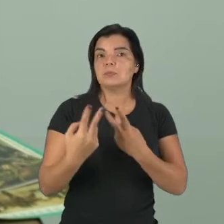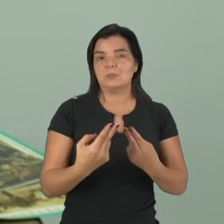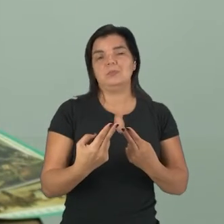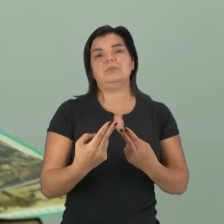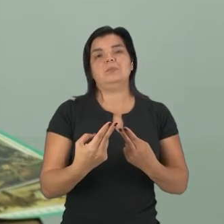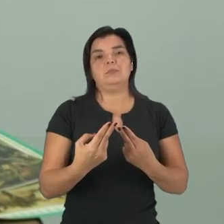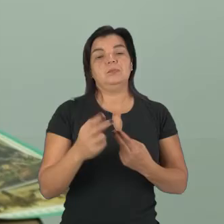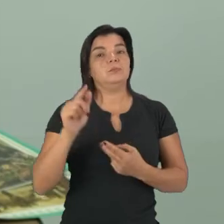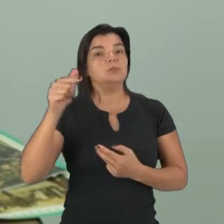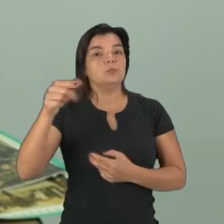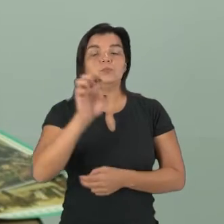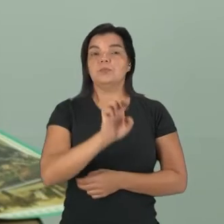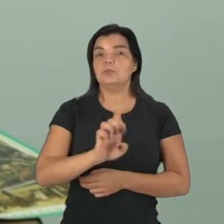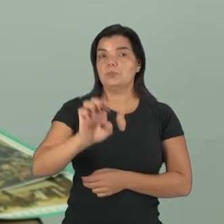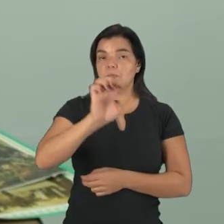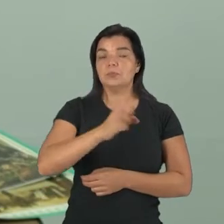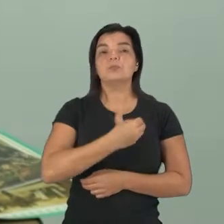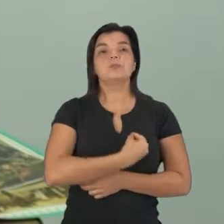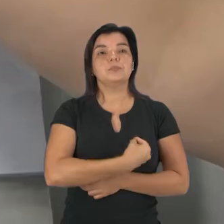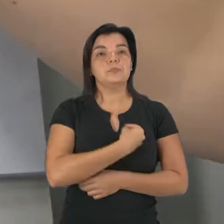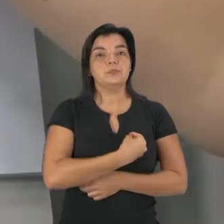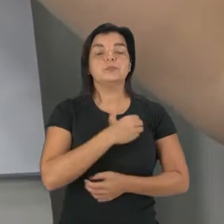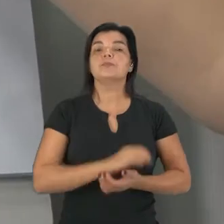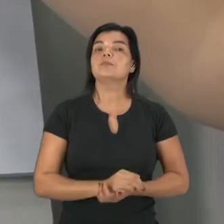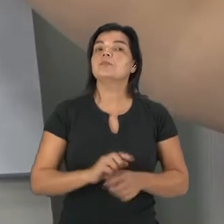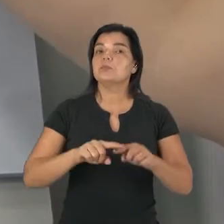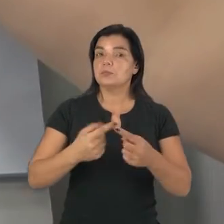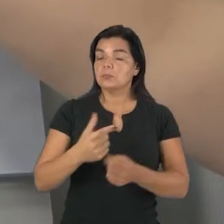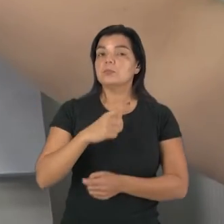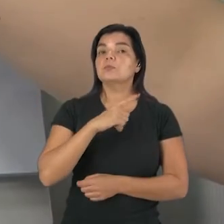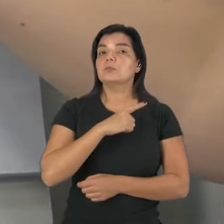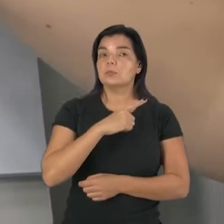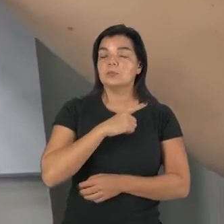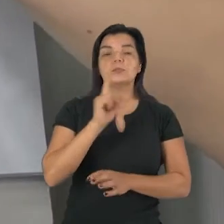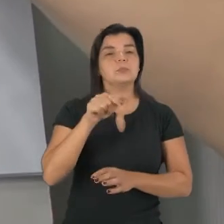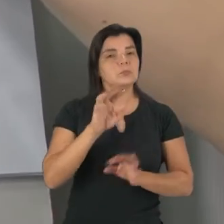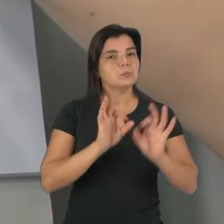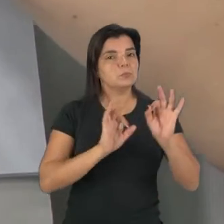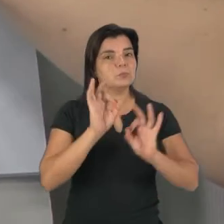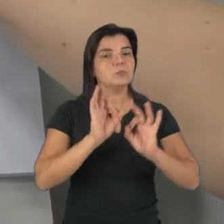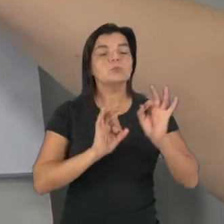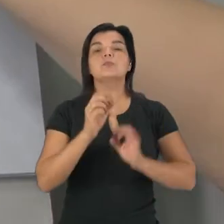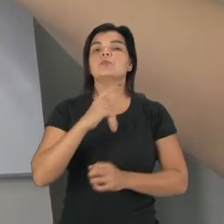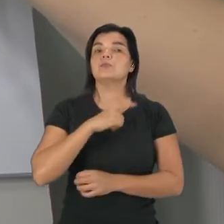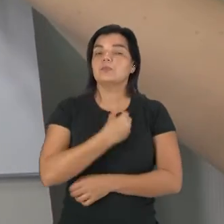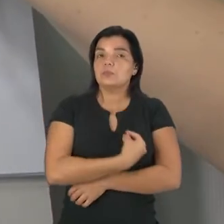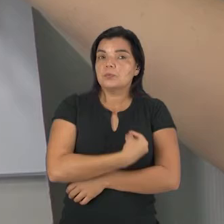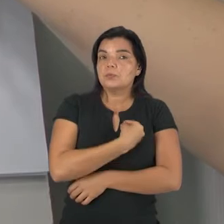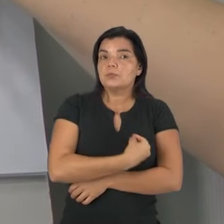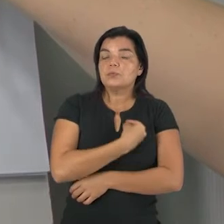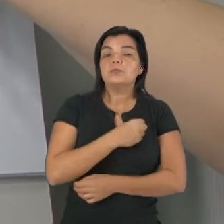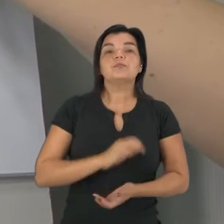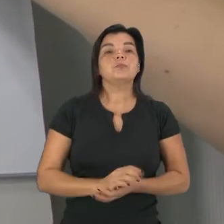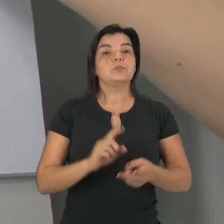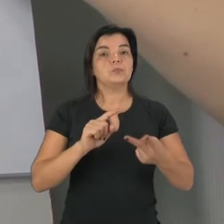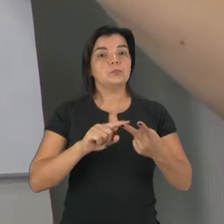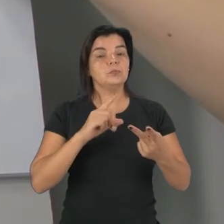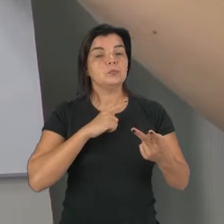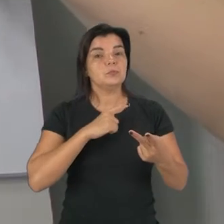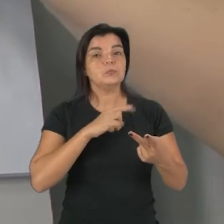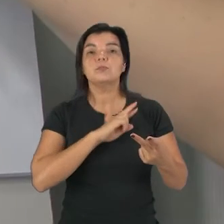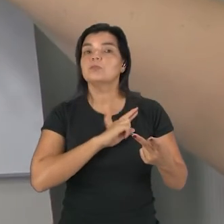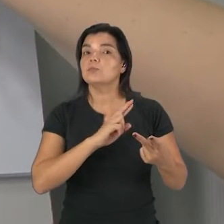mesma forma que os europeus viviam. Mas eles eram organizados, eles tinham o seu modo de vida, eles tinham sua